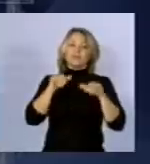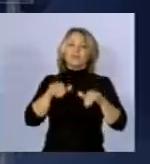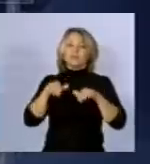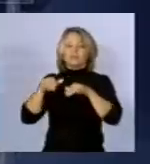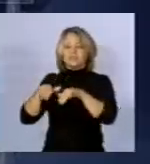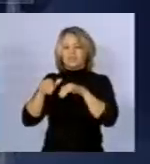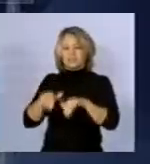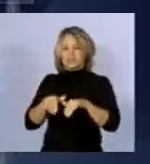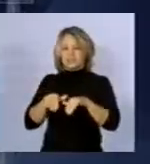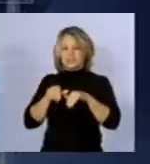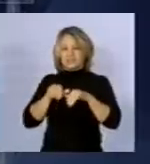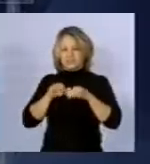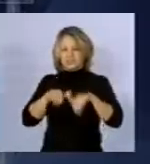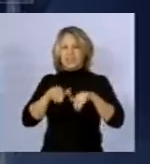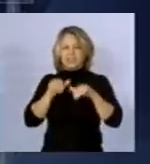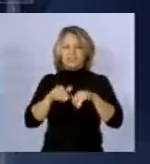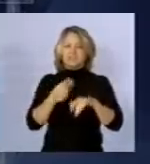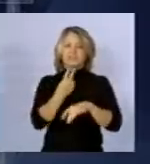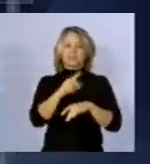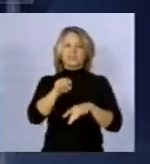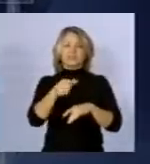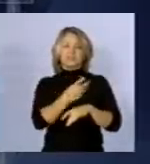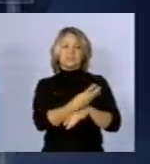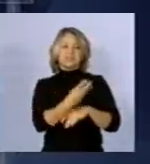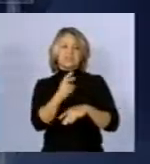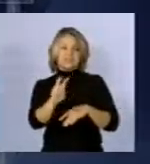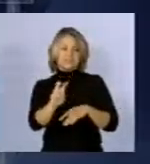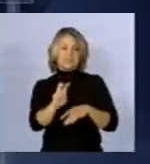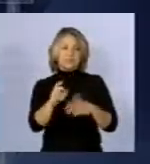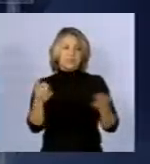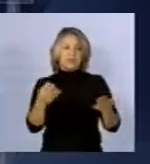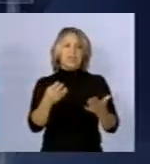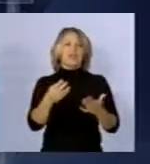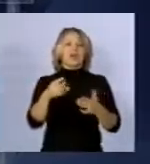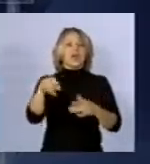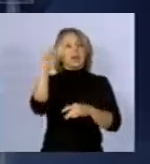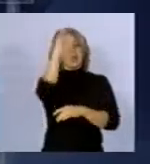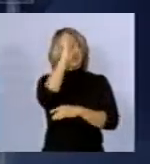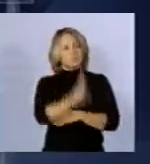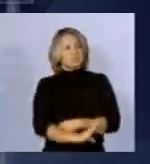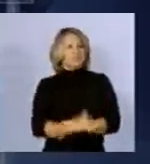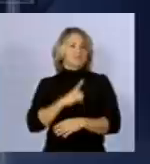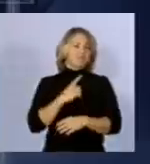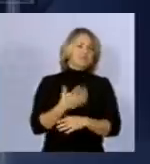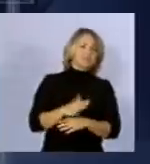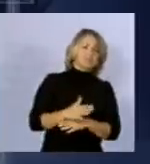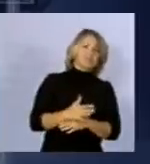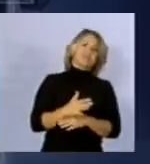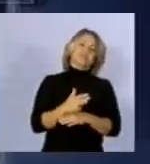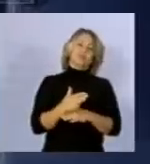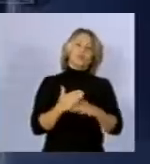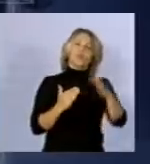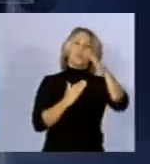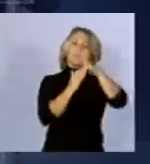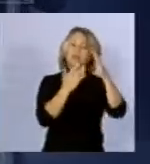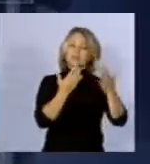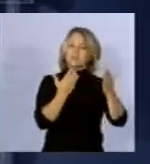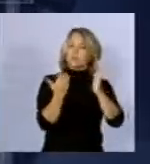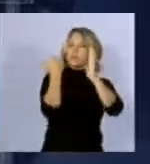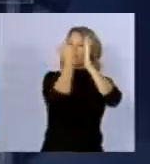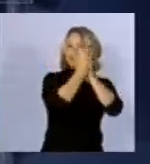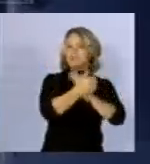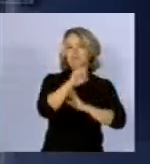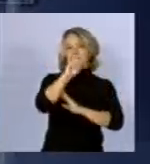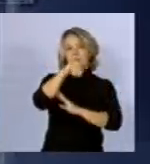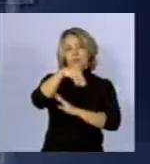Brasil eh com seus 83 tomando como base o padrão e é da OMS essa exposição